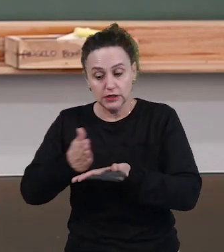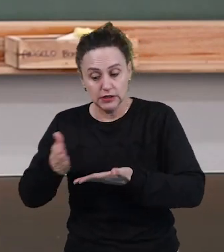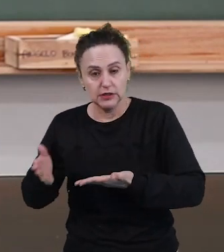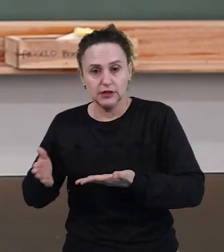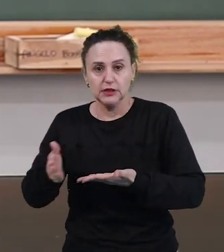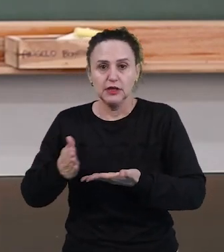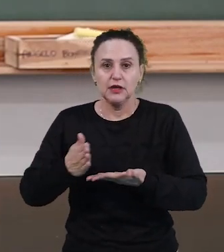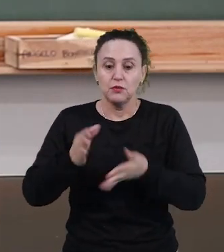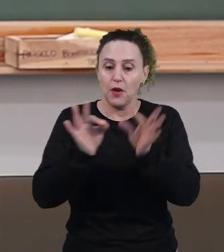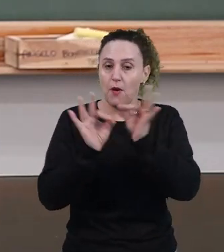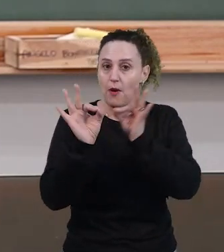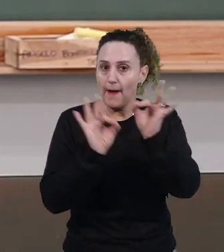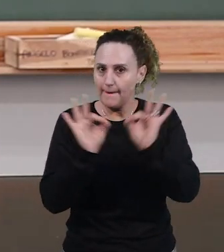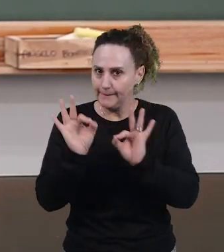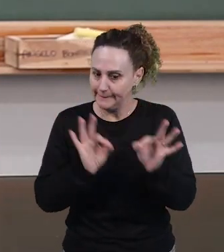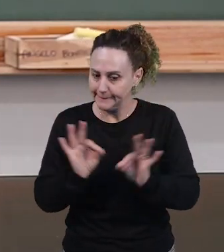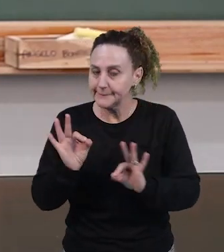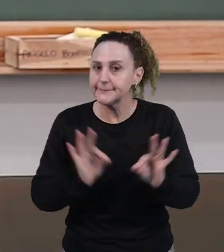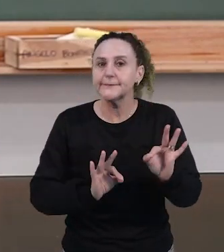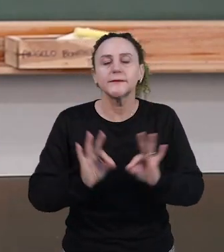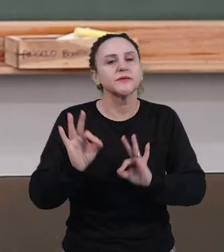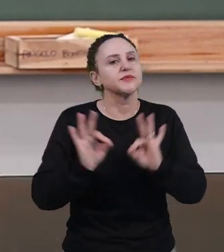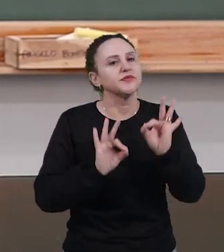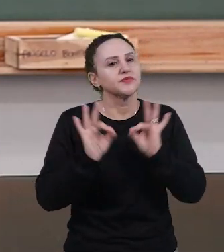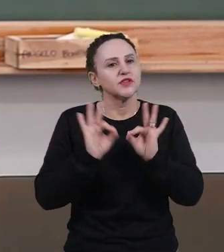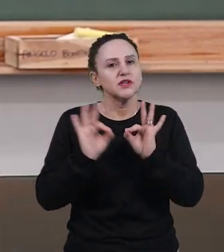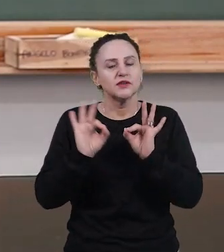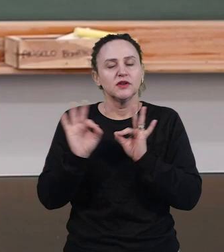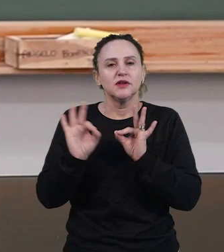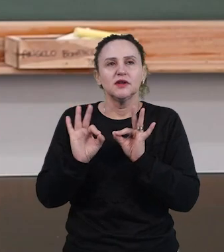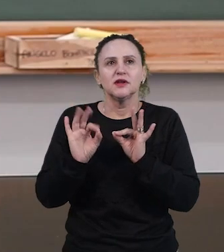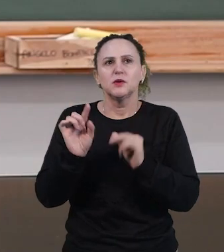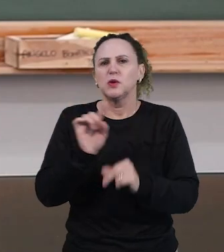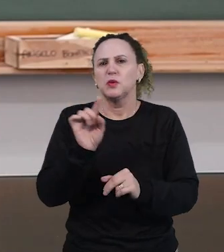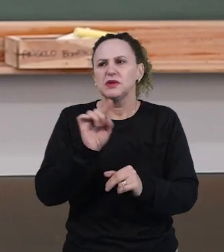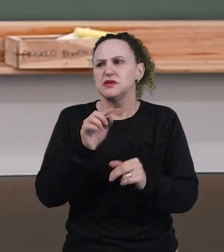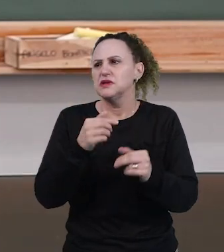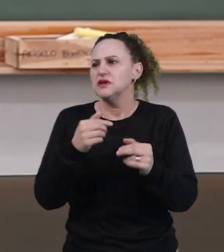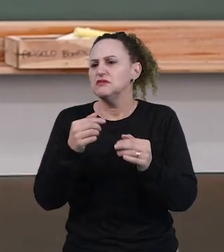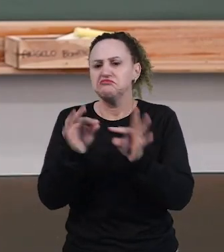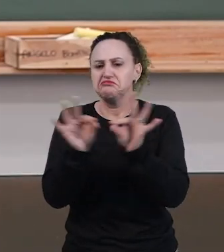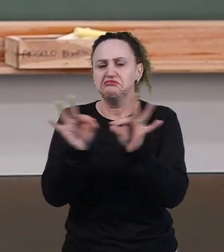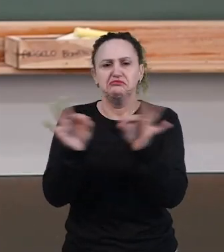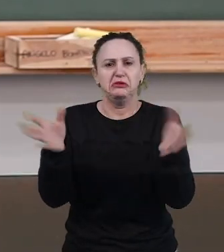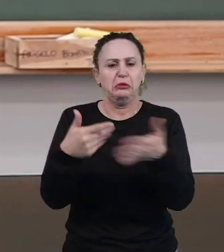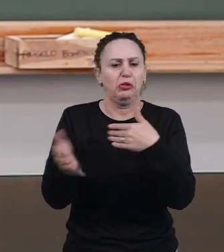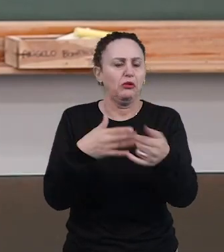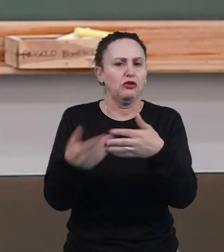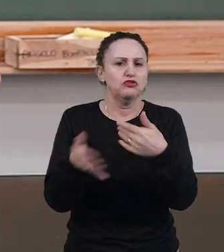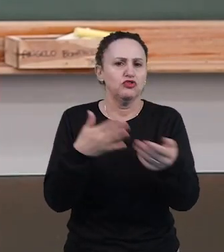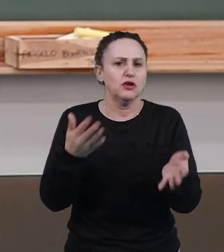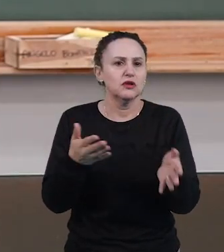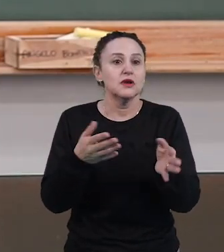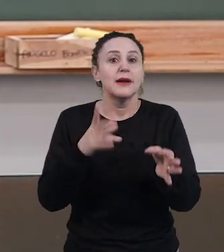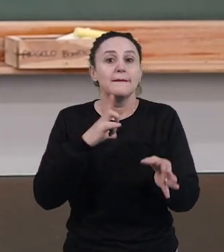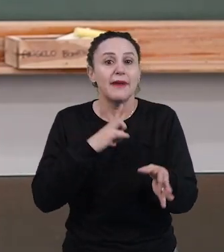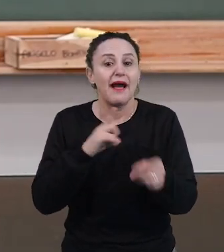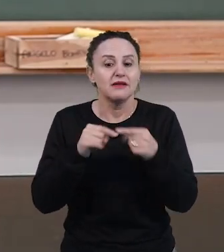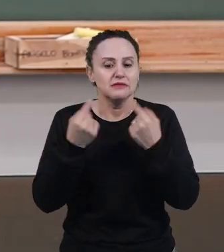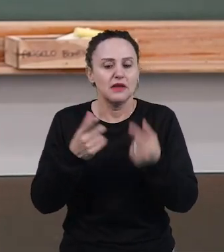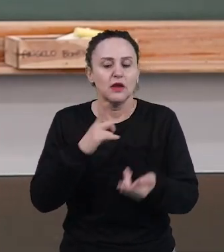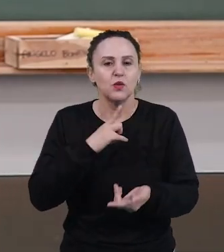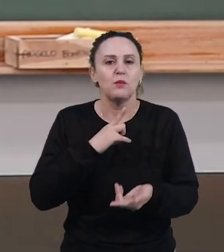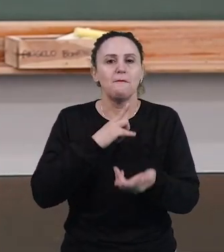constante nessas sucessões, né? Não é algo que se dá aleatório, né? Eu vou construindo ao longo desse